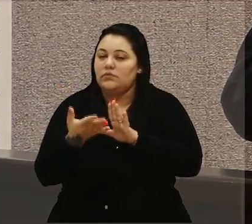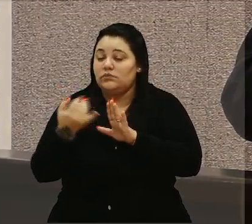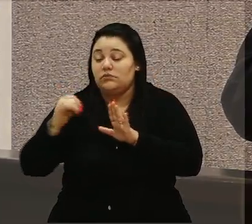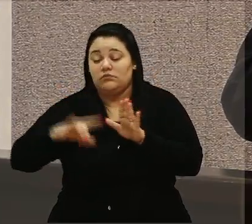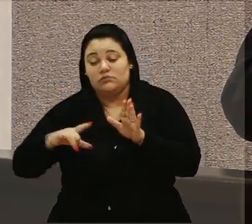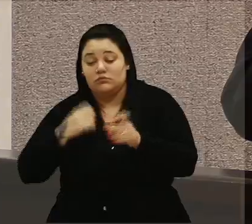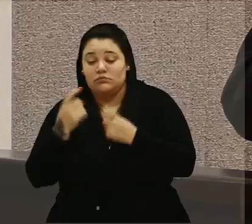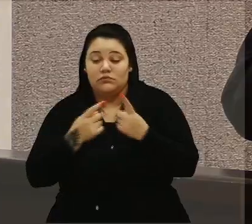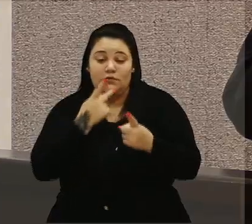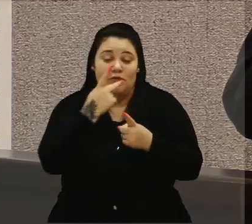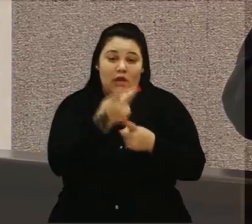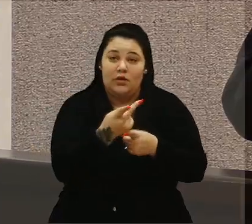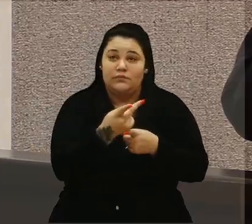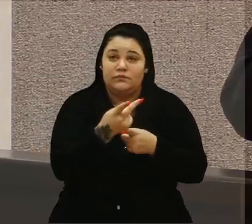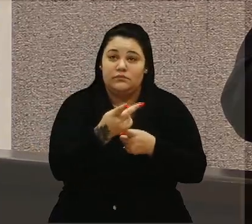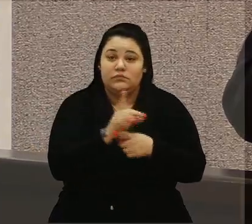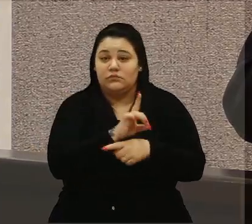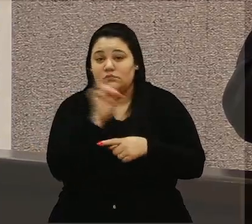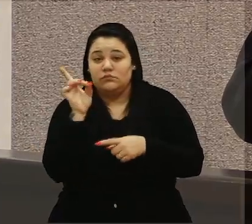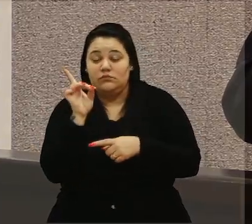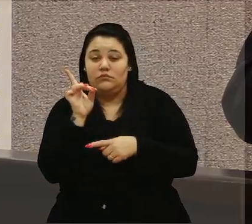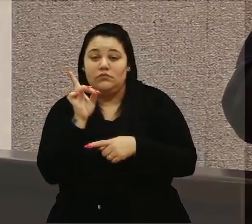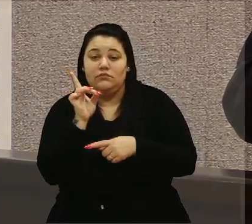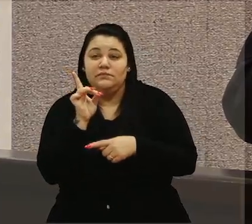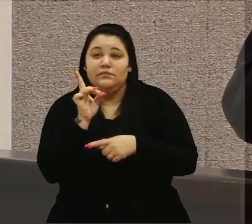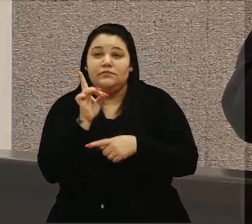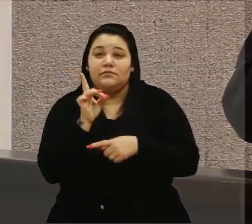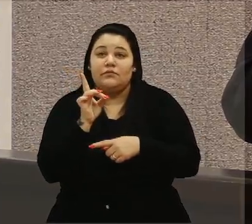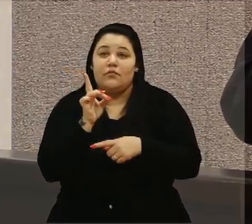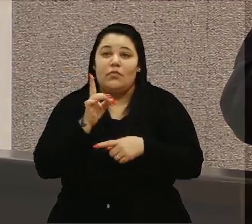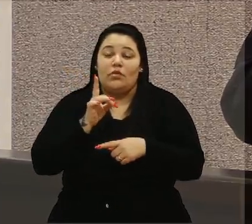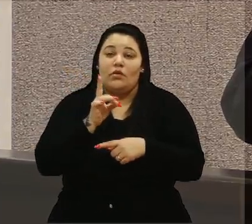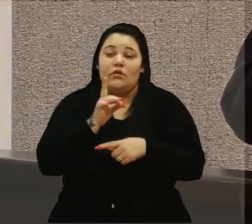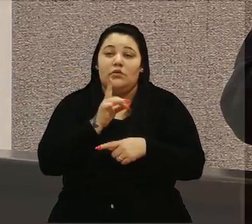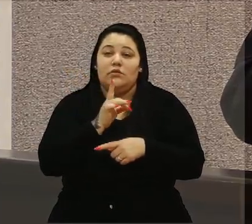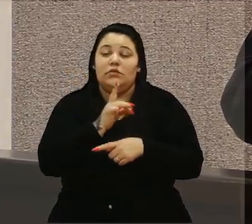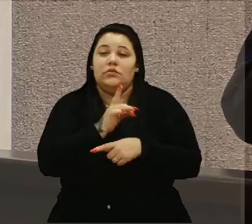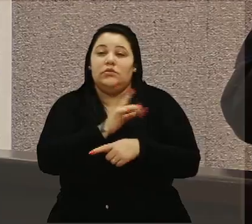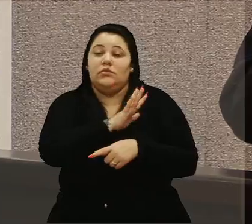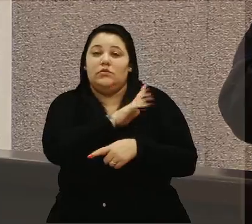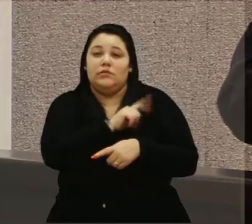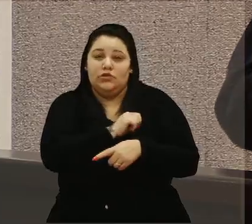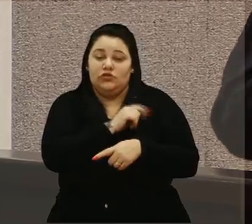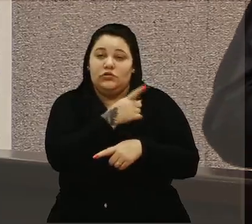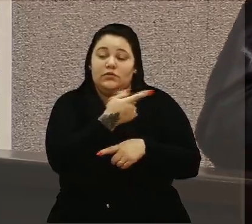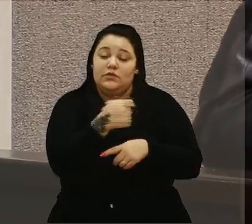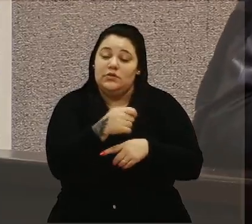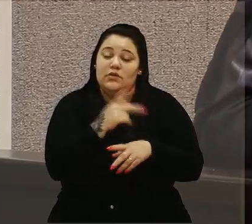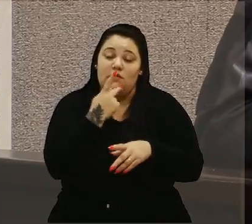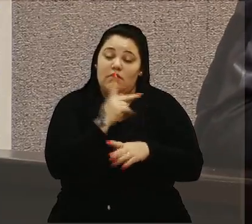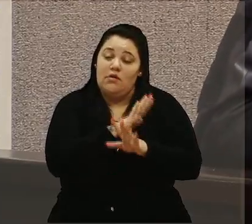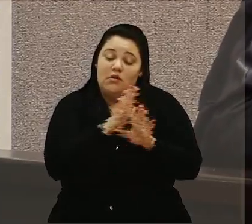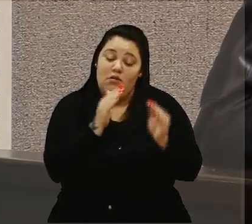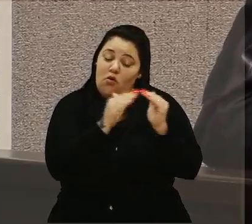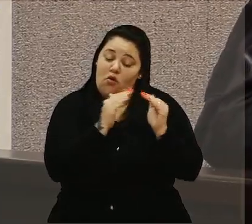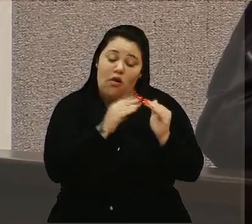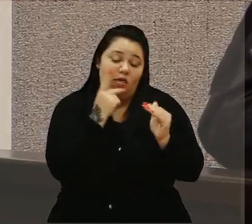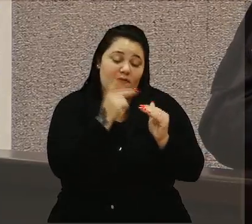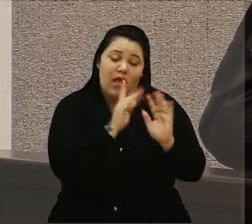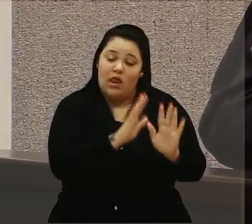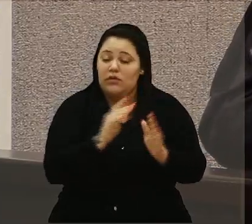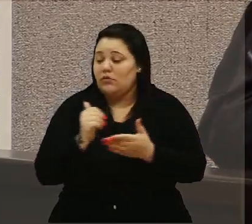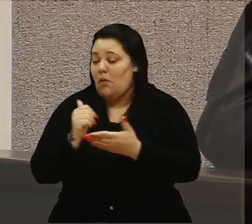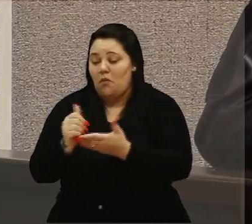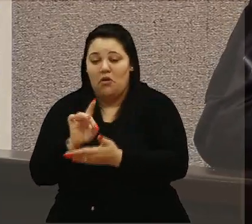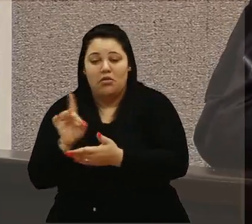manifestar a Free Palestina, vai e manifeste. Eu acho que devo trazer o assunto para a tribuna e o farei, fui eleito para isso. Quem concorda, vá lá e se manifeste, quem não concorda,